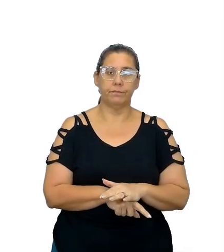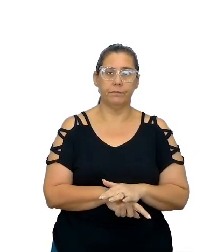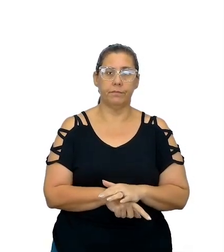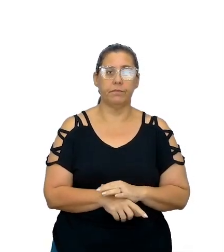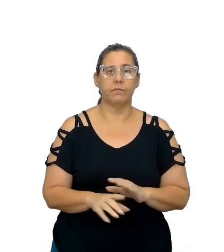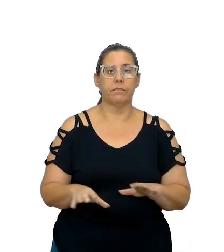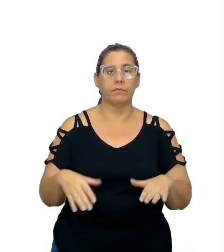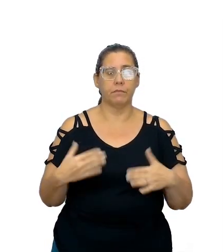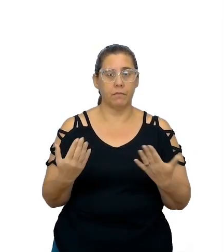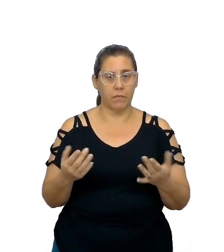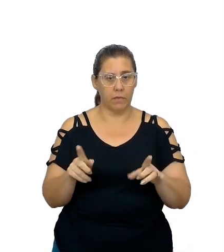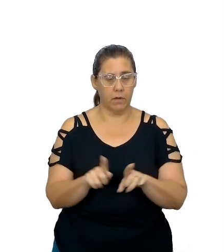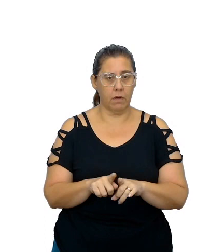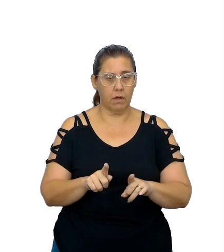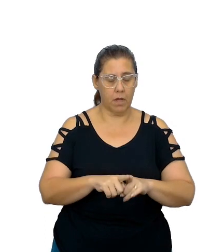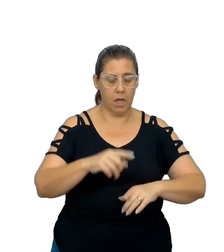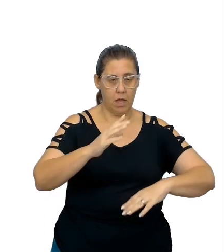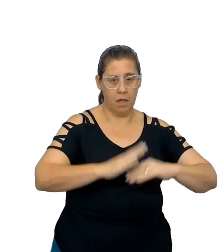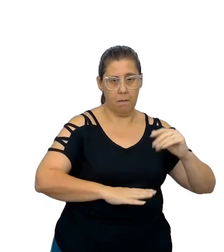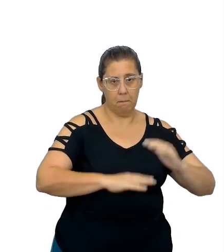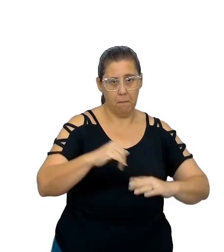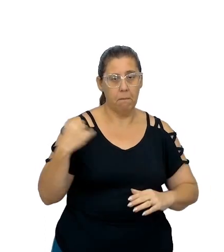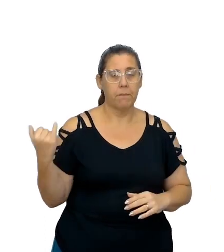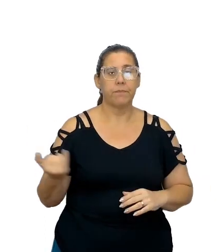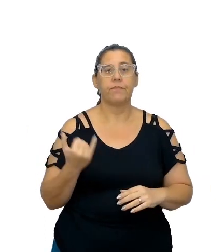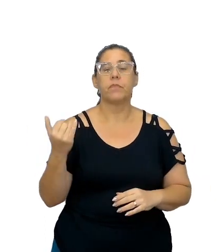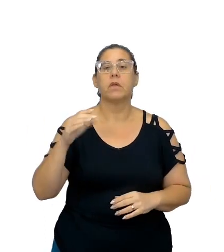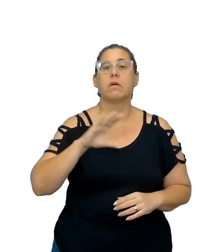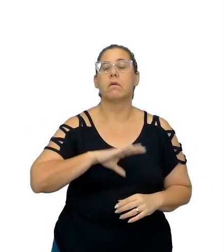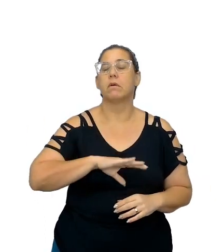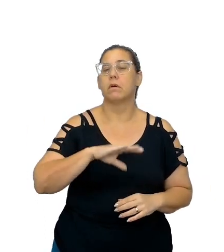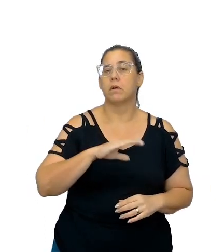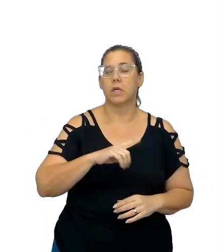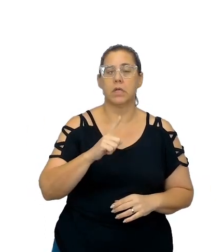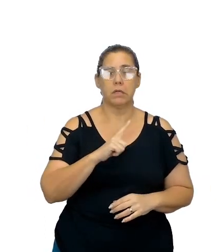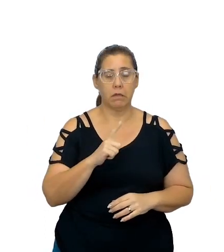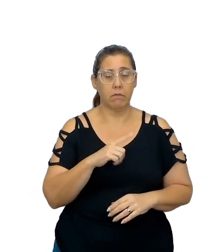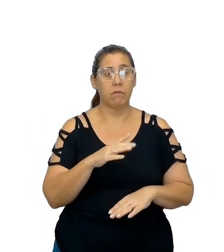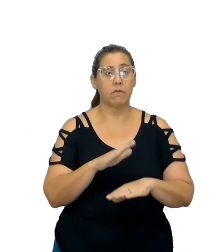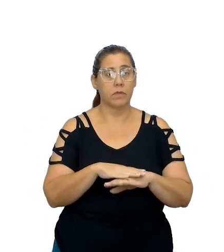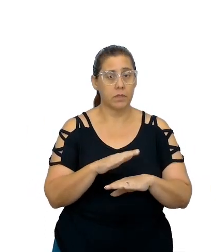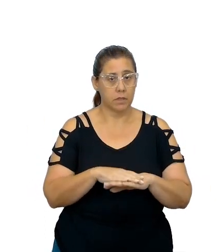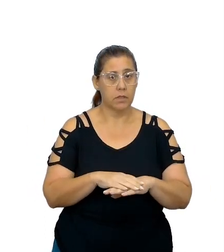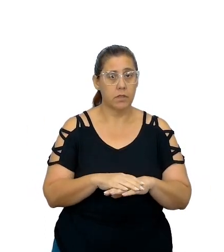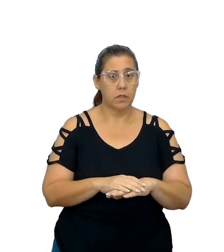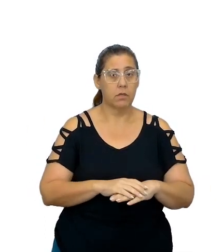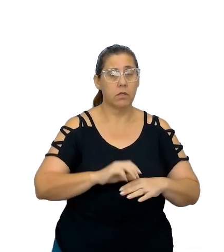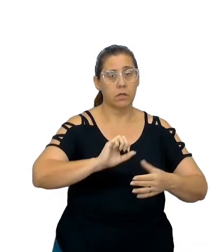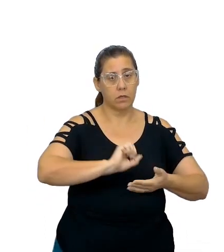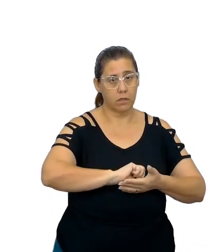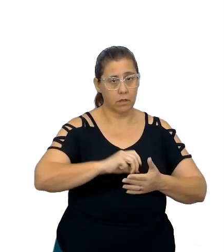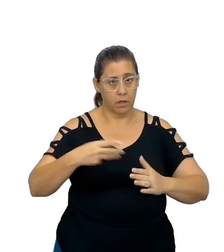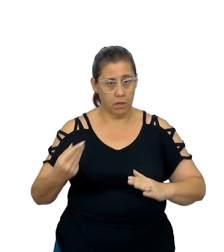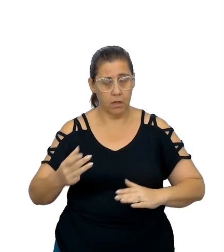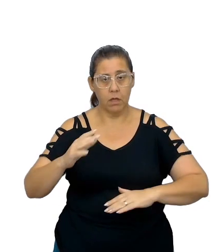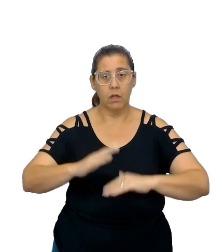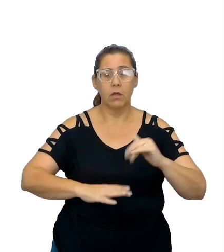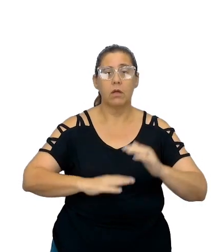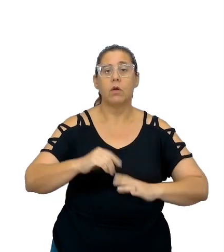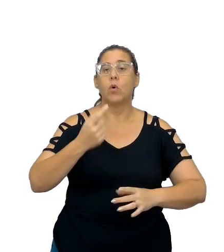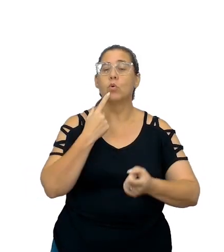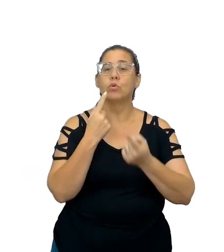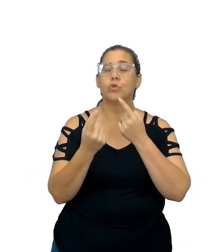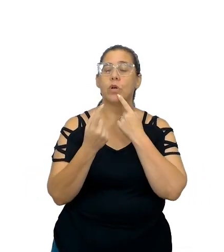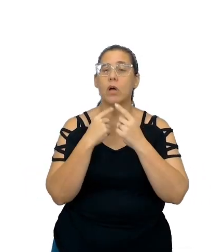Além disso, as habilidades essenciais de língua portuguesa acabam propiciando, segundo o currículo em ação, o diálogo